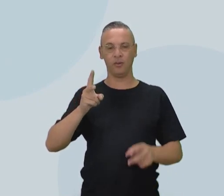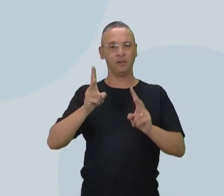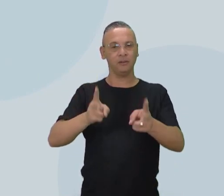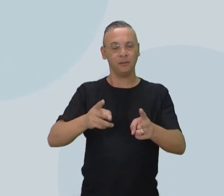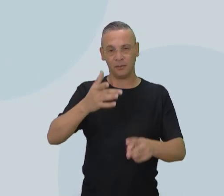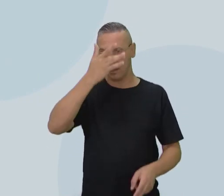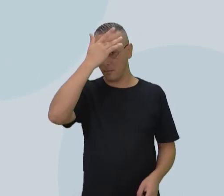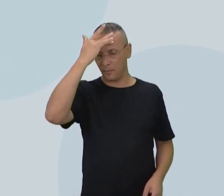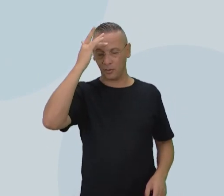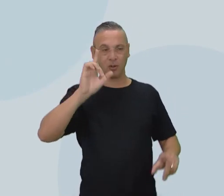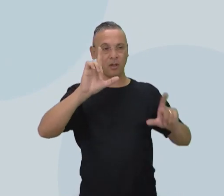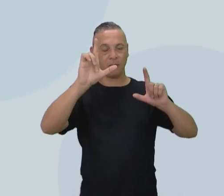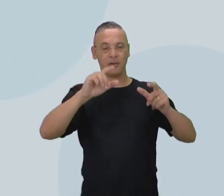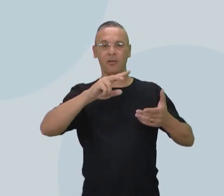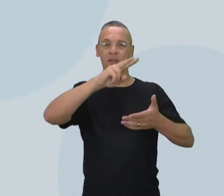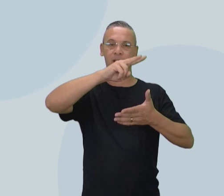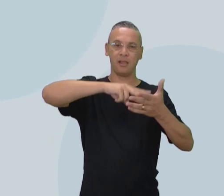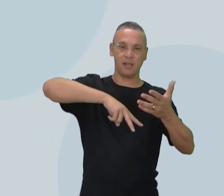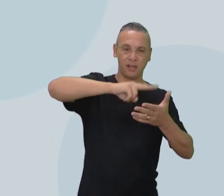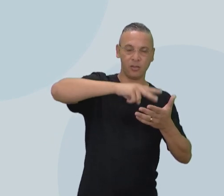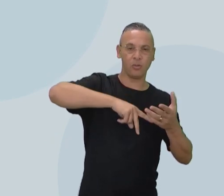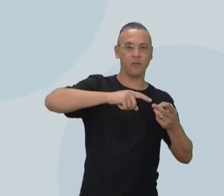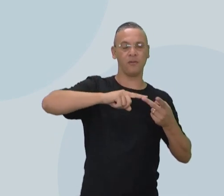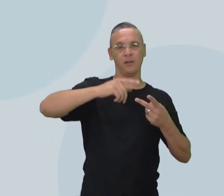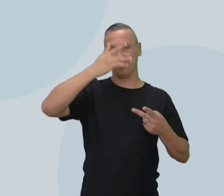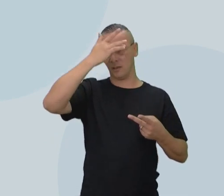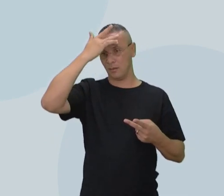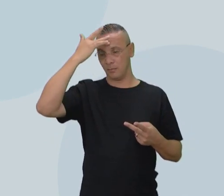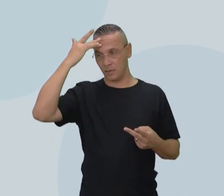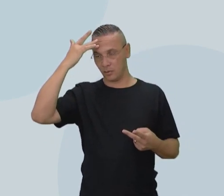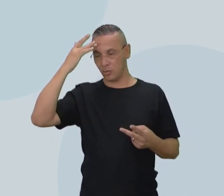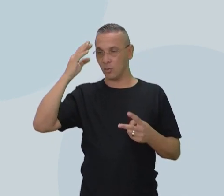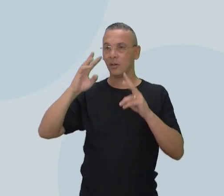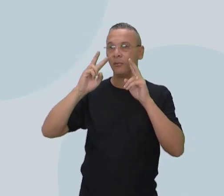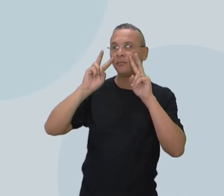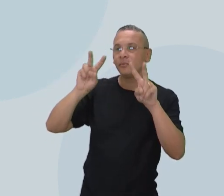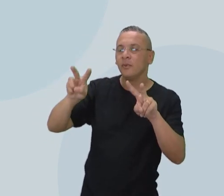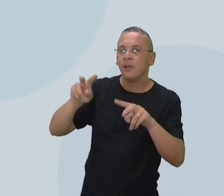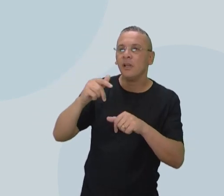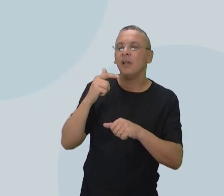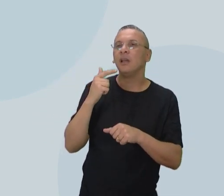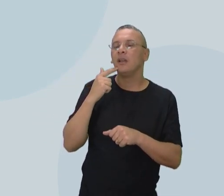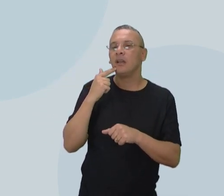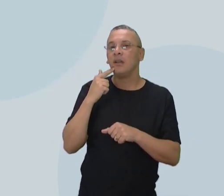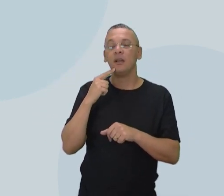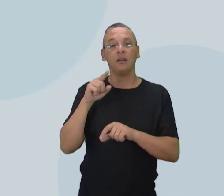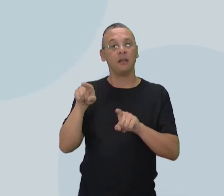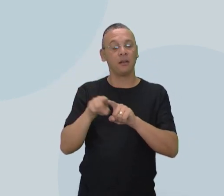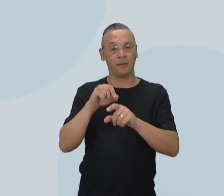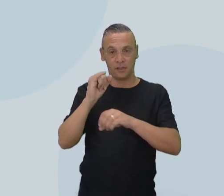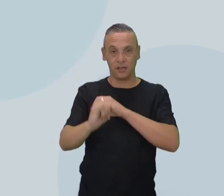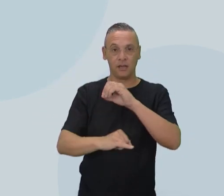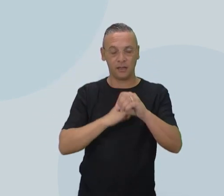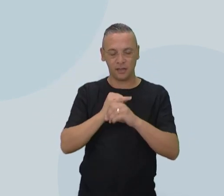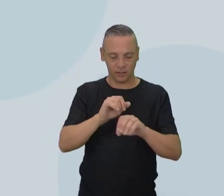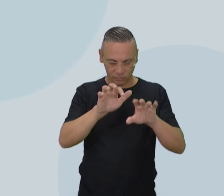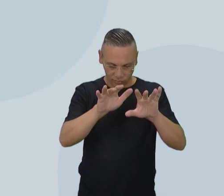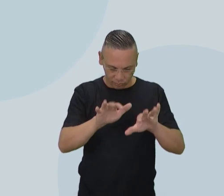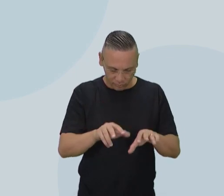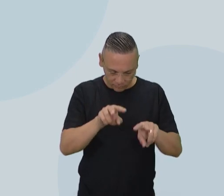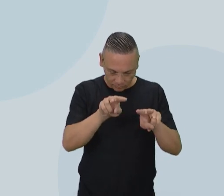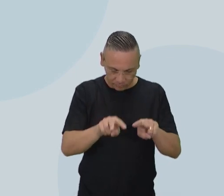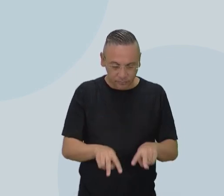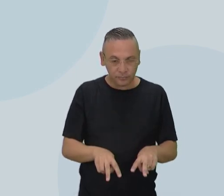mídia, que são os leitores, ouvintes, telespectadores e internautas, organizados